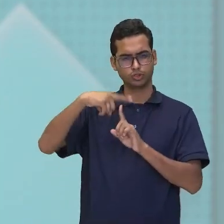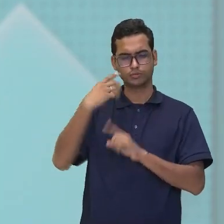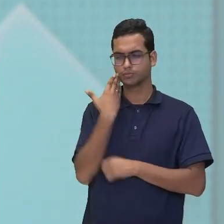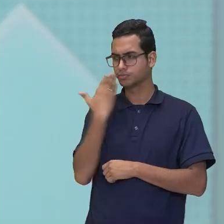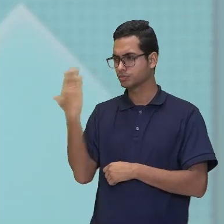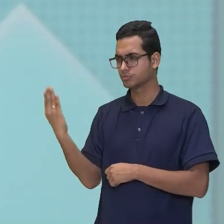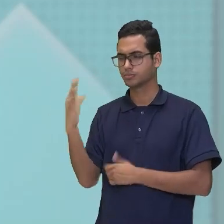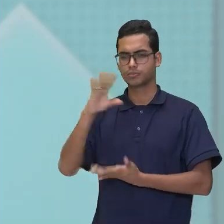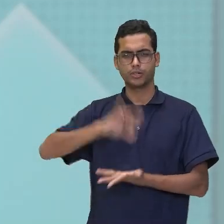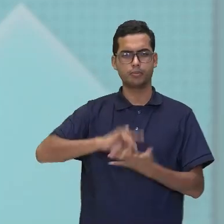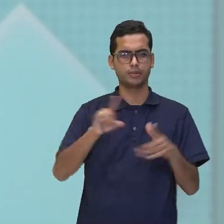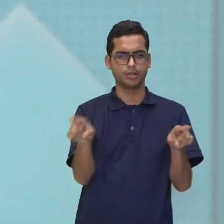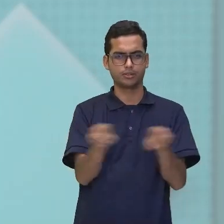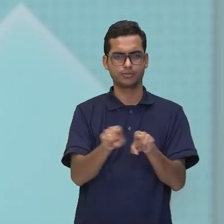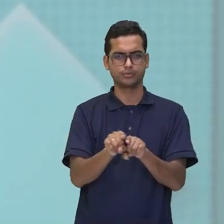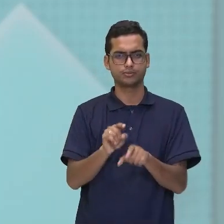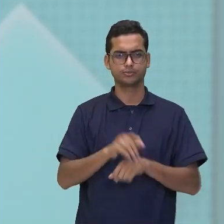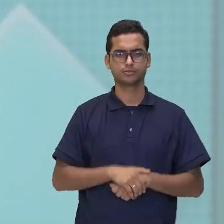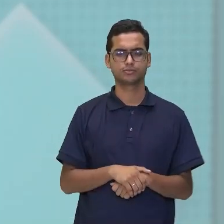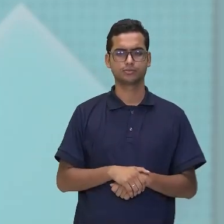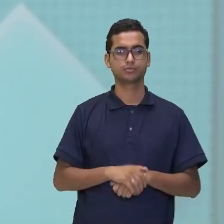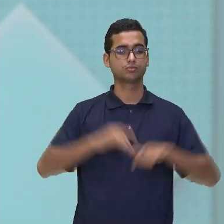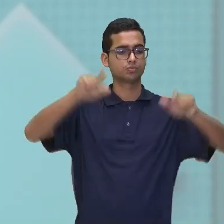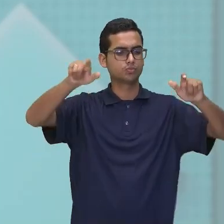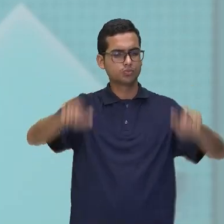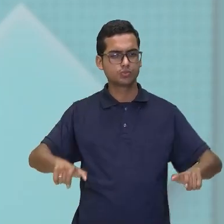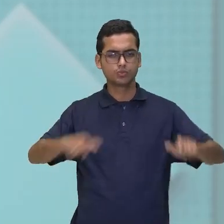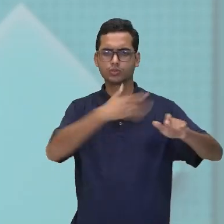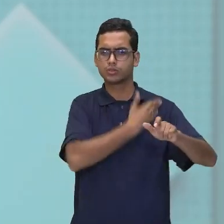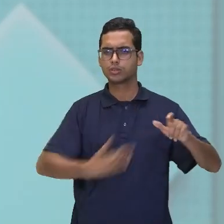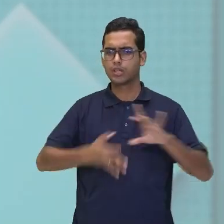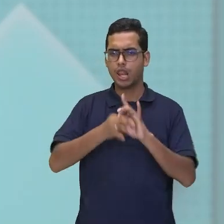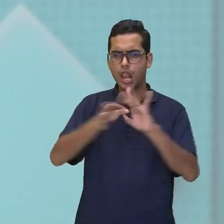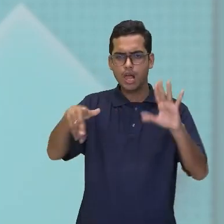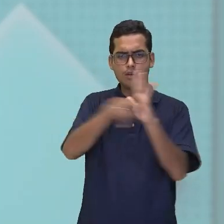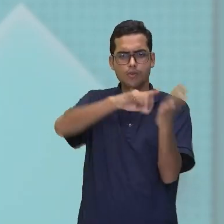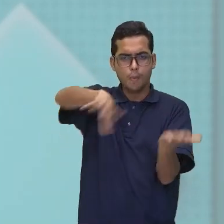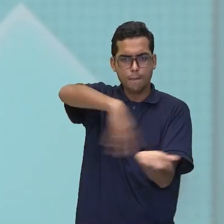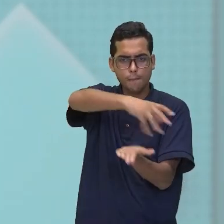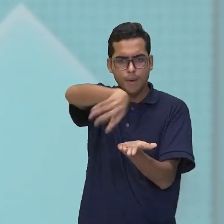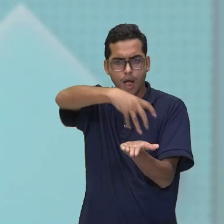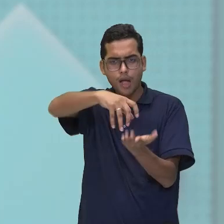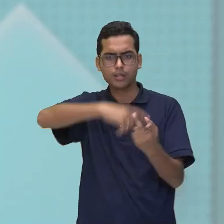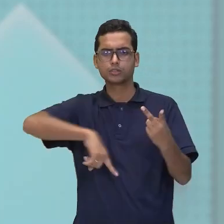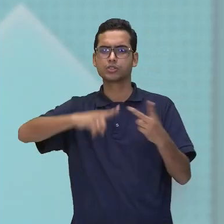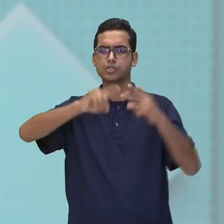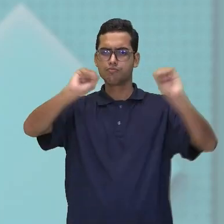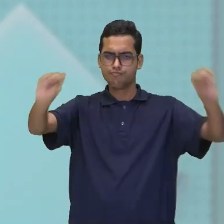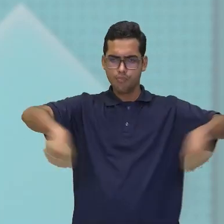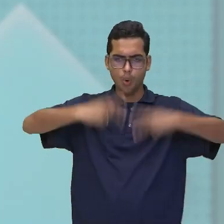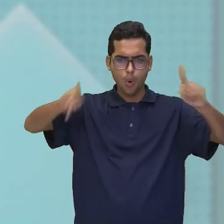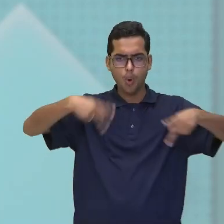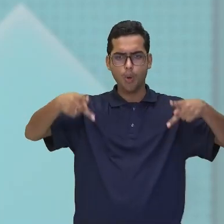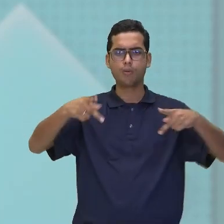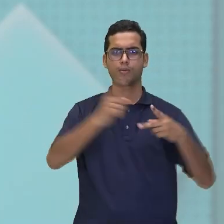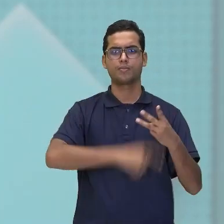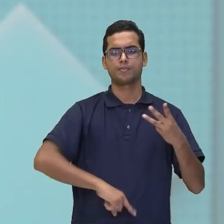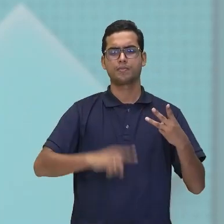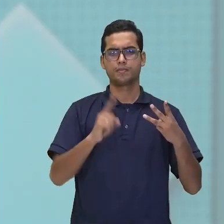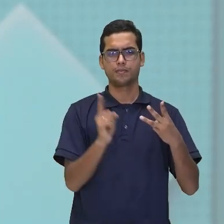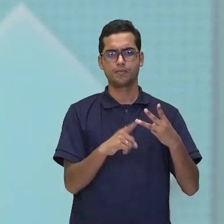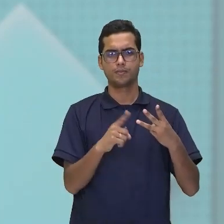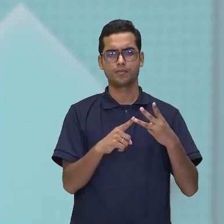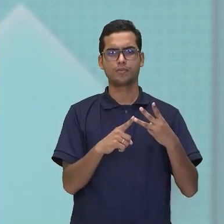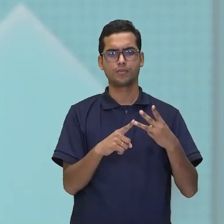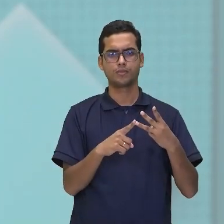ele acontece em locais públicos, em praças, em shoppings,